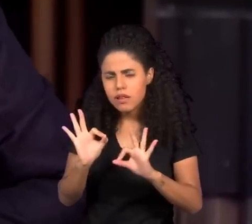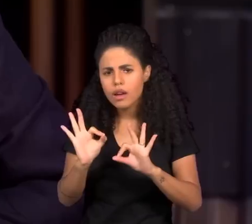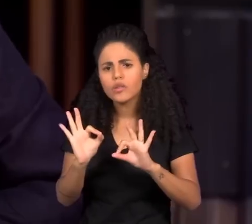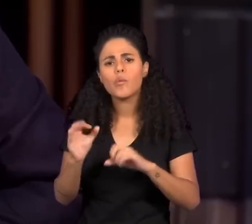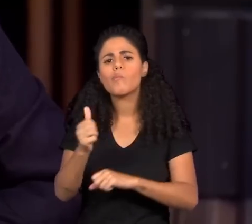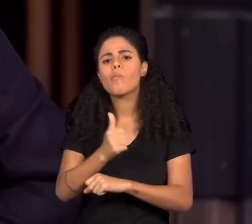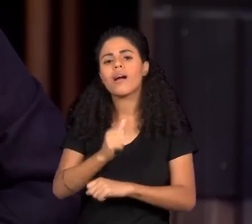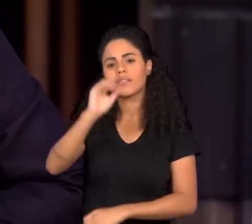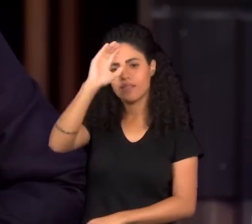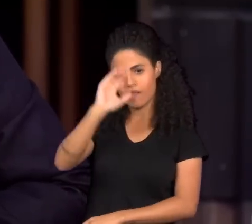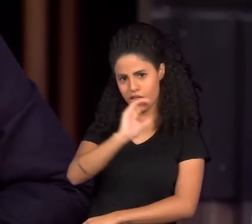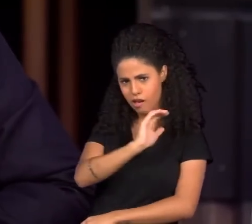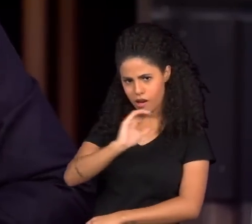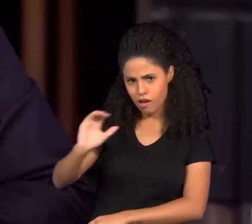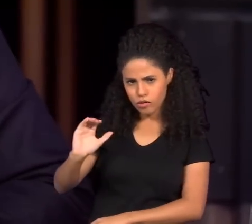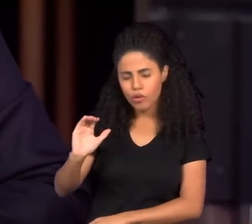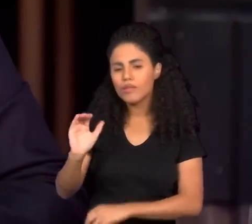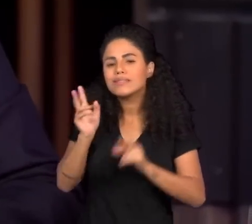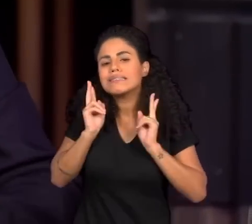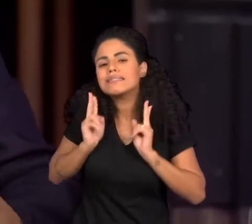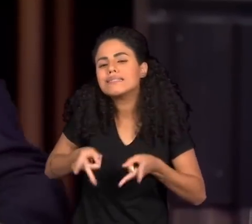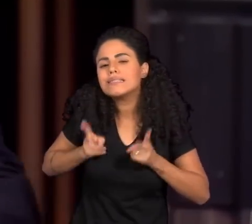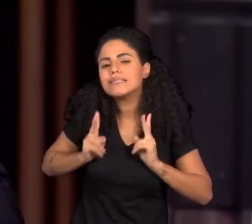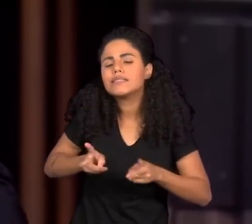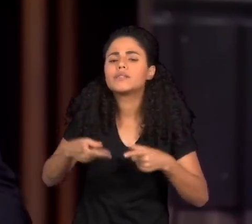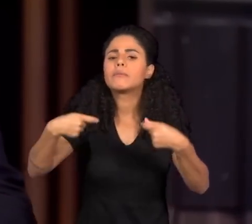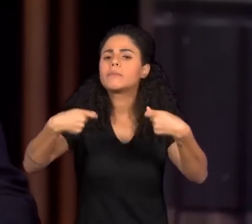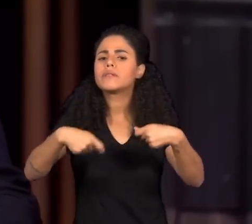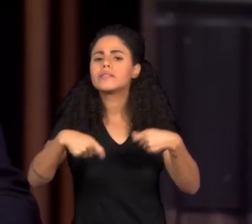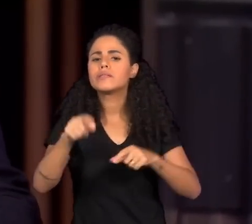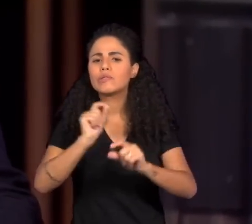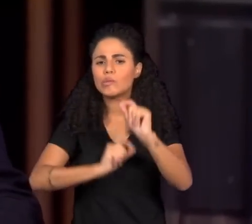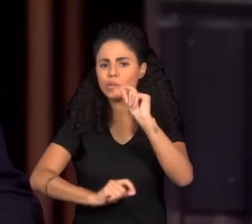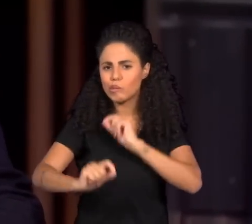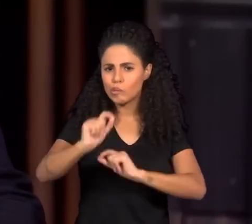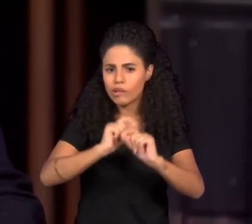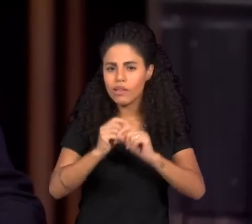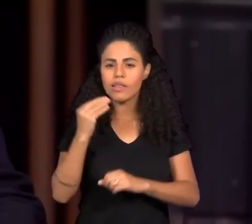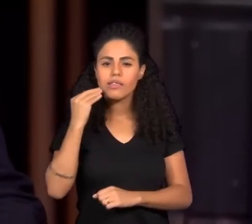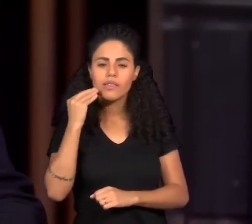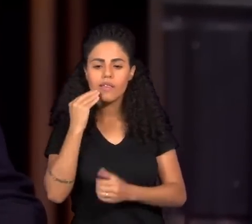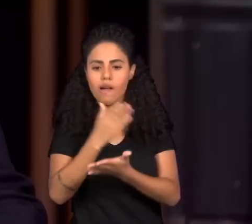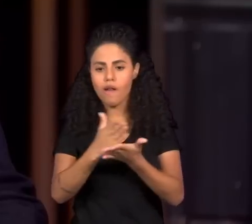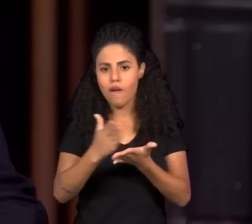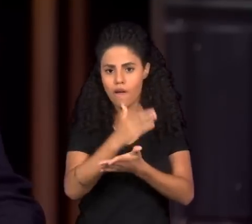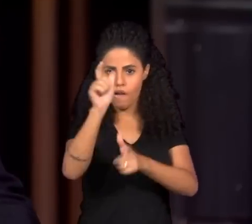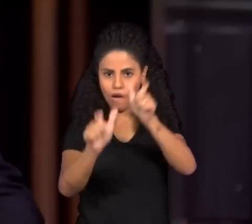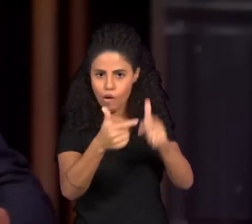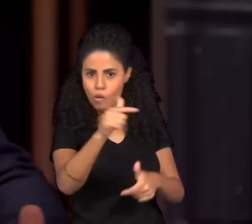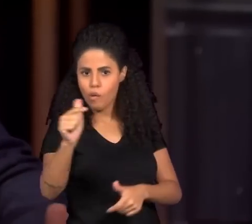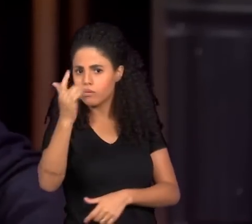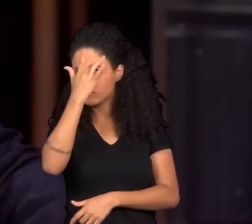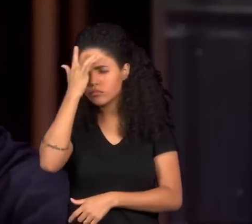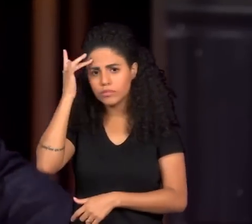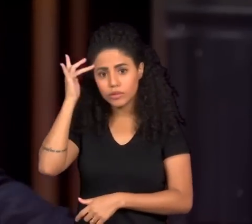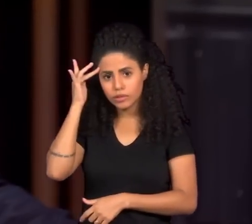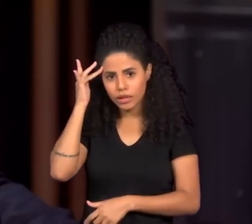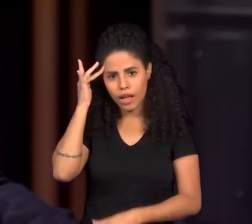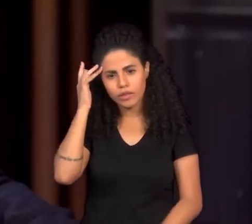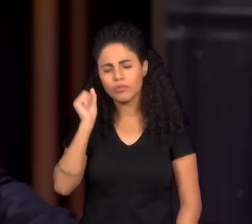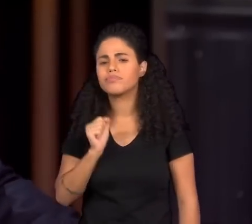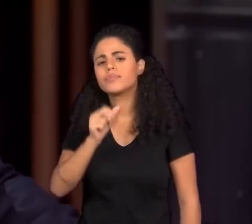América Católica, que sempre precisará de ridículos tiranos? O Padre